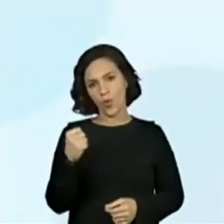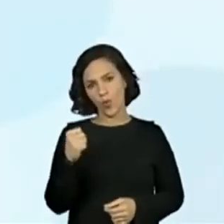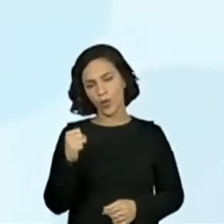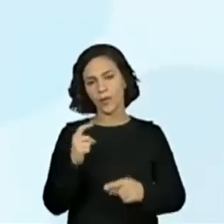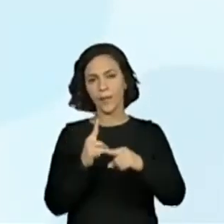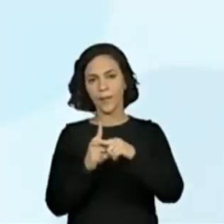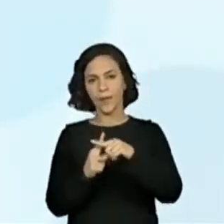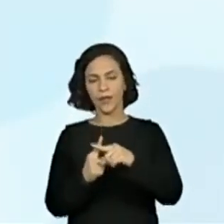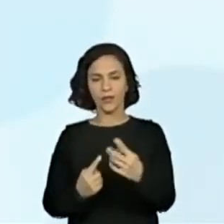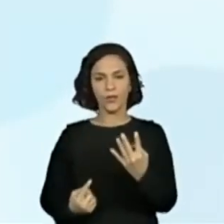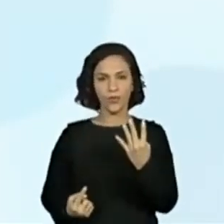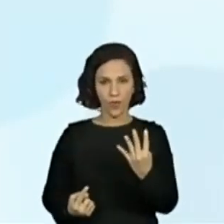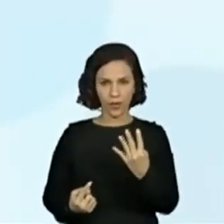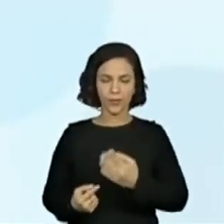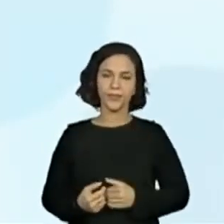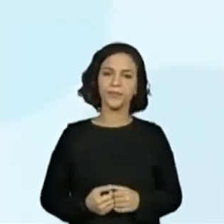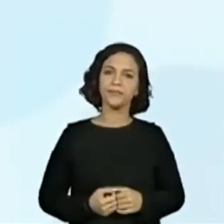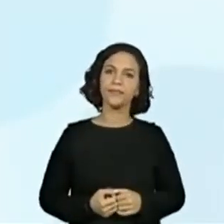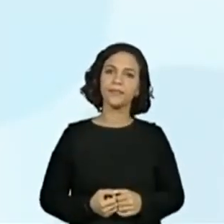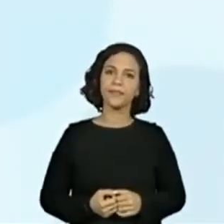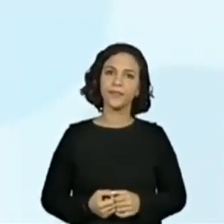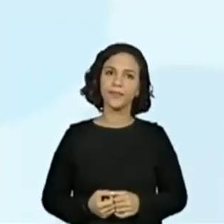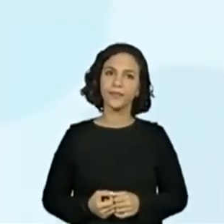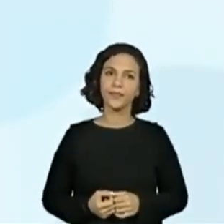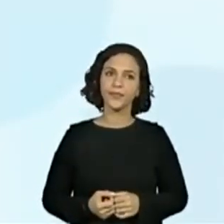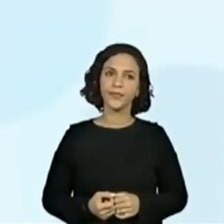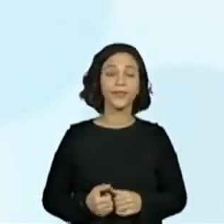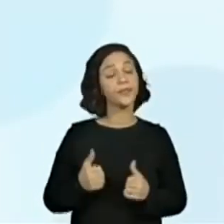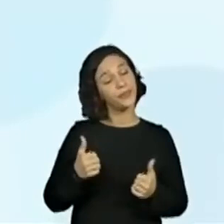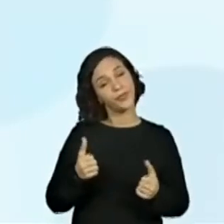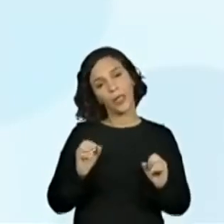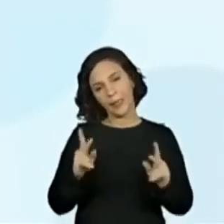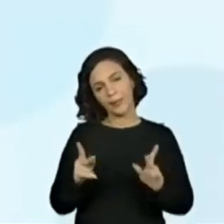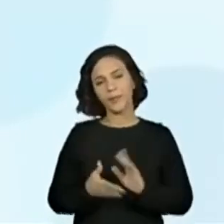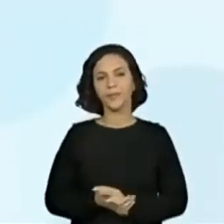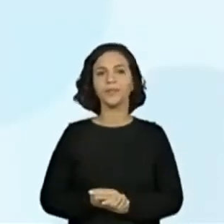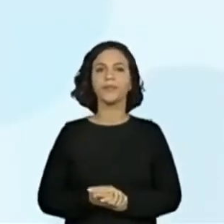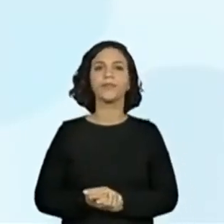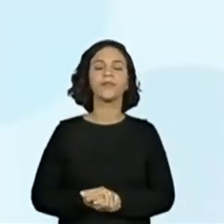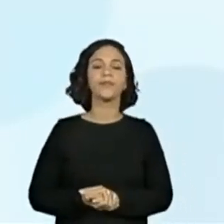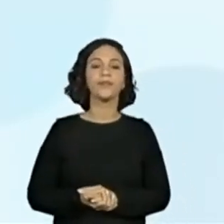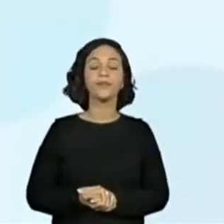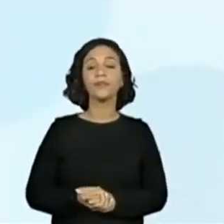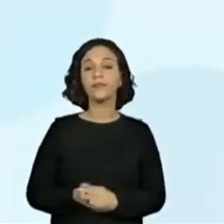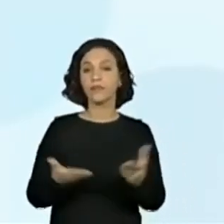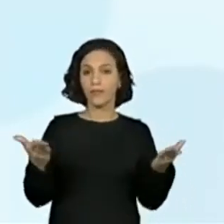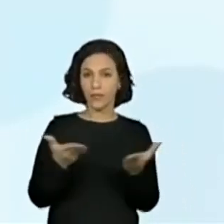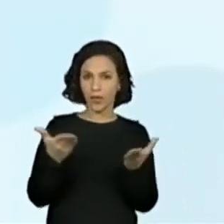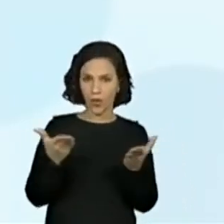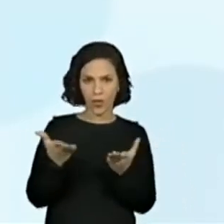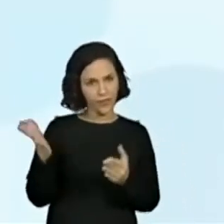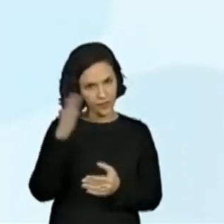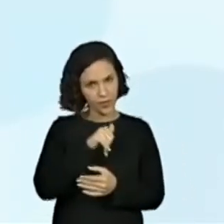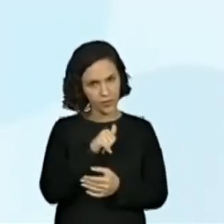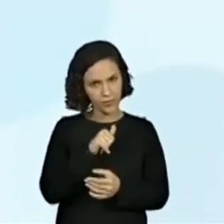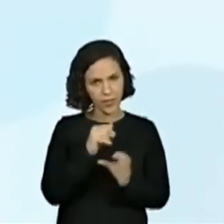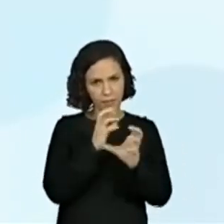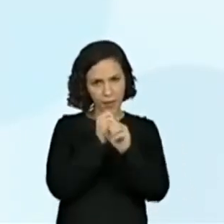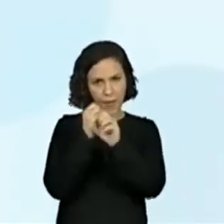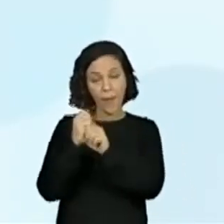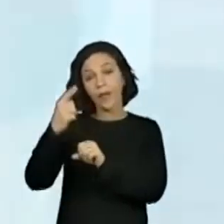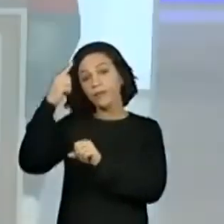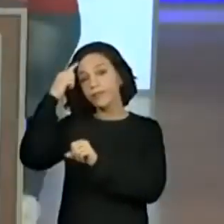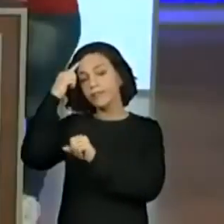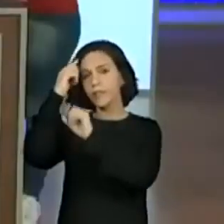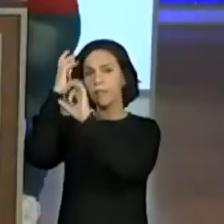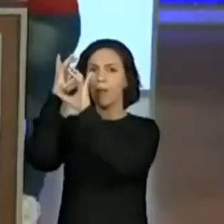4. E 8 mais 4. Ok. Vamos agora fazer essas continhas aí, utilizando o